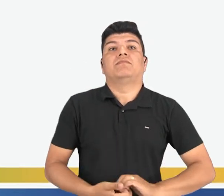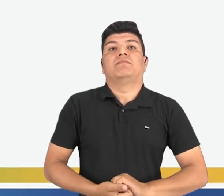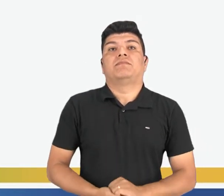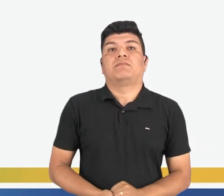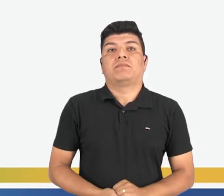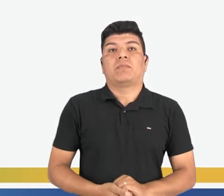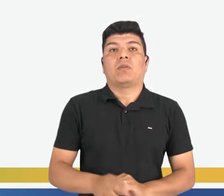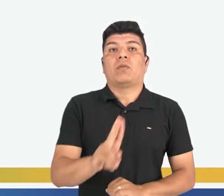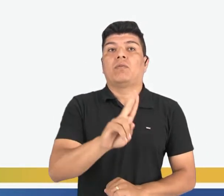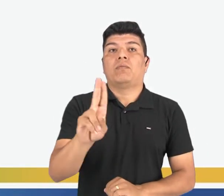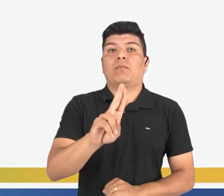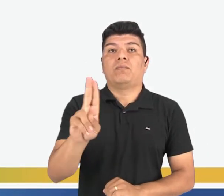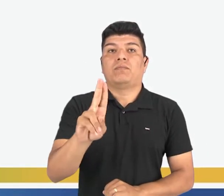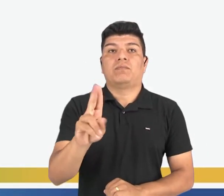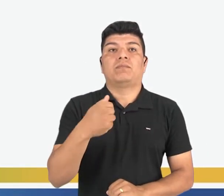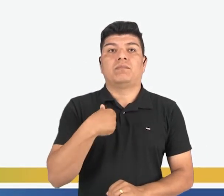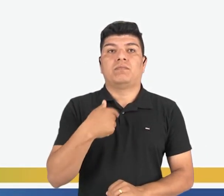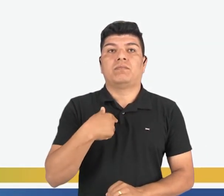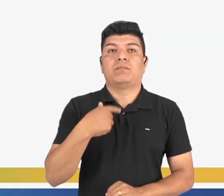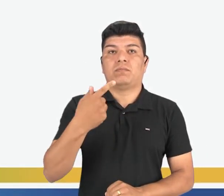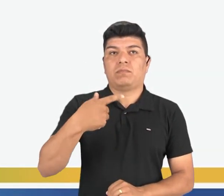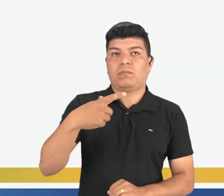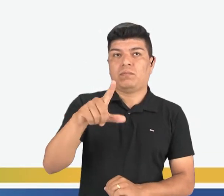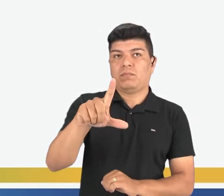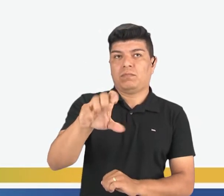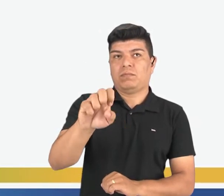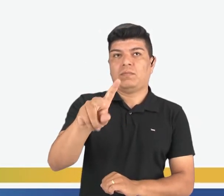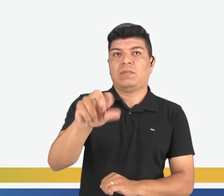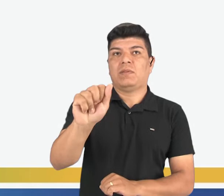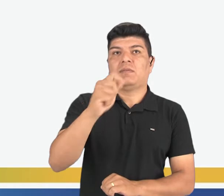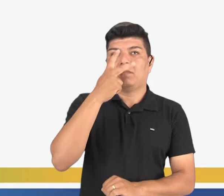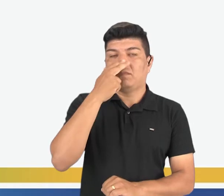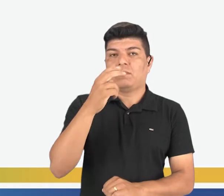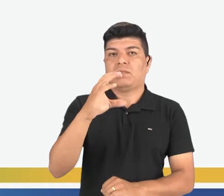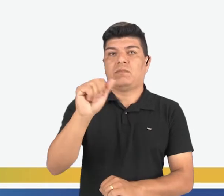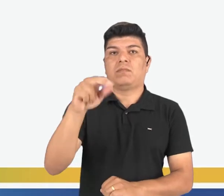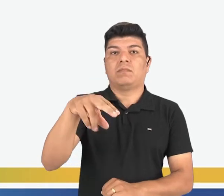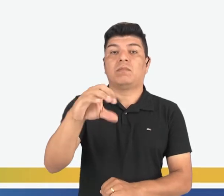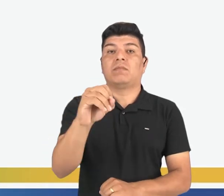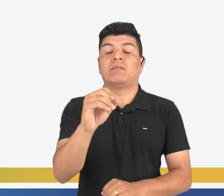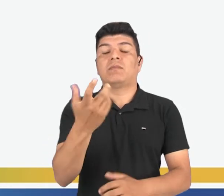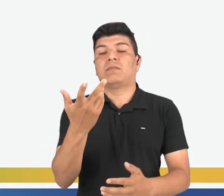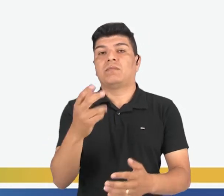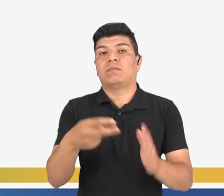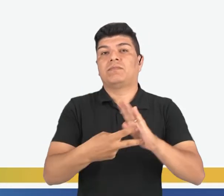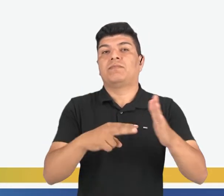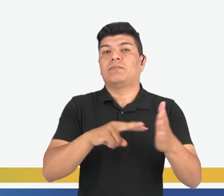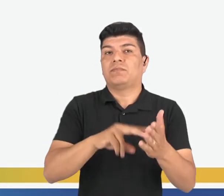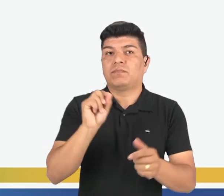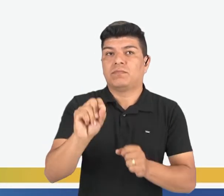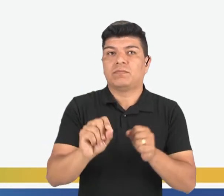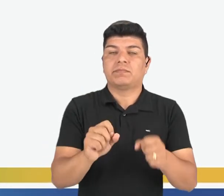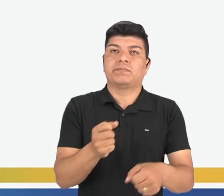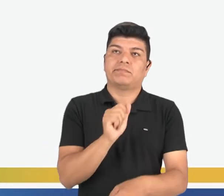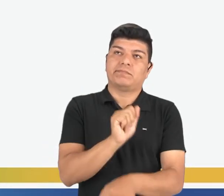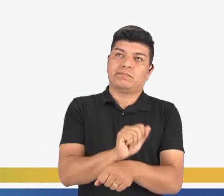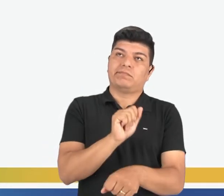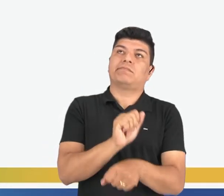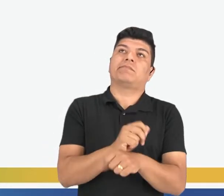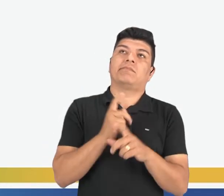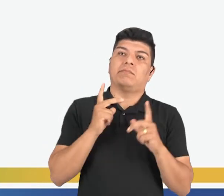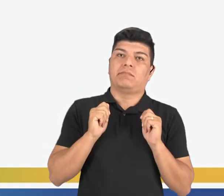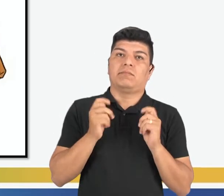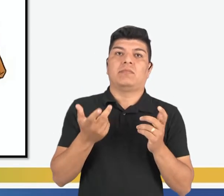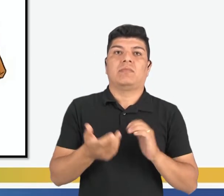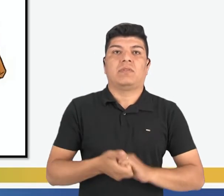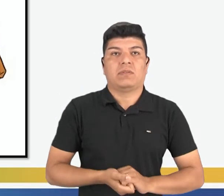O nome da gíria, ó, levar o cano. O que significa o significado dela? Esperar, ficar esperando em vão, né? Então,